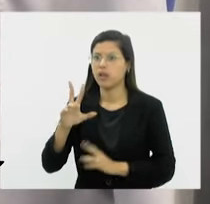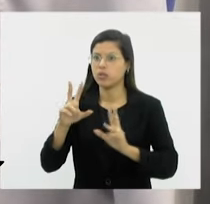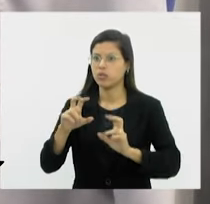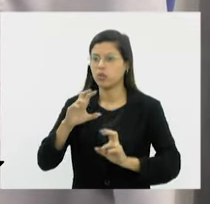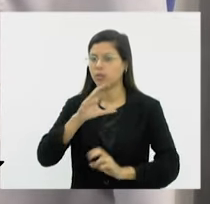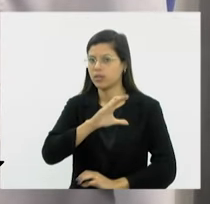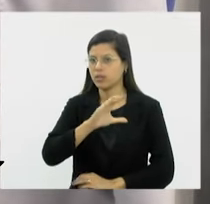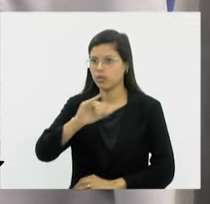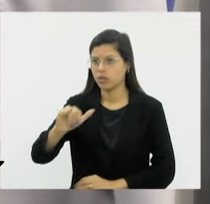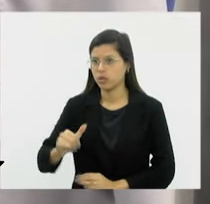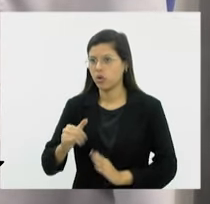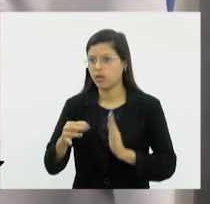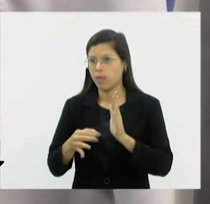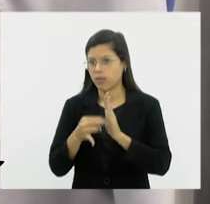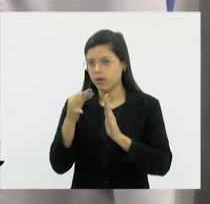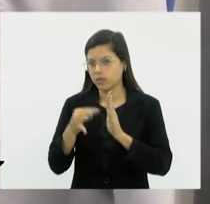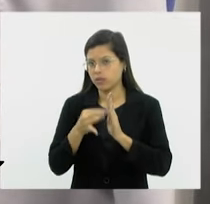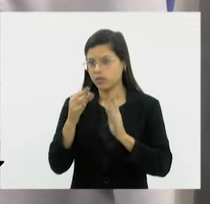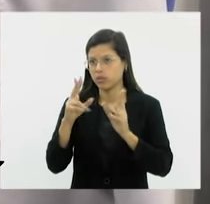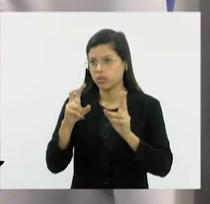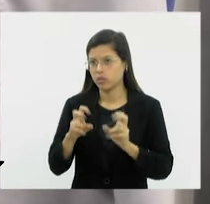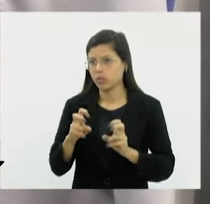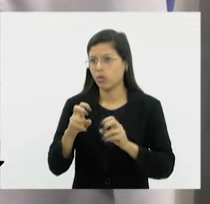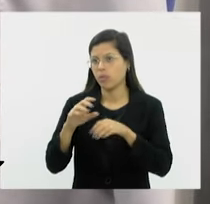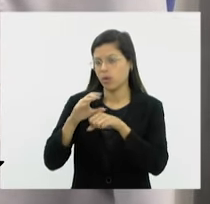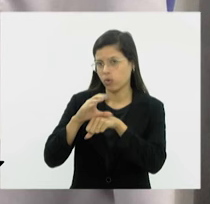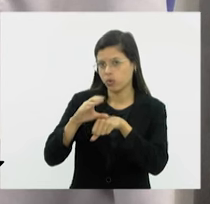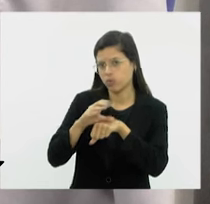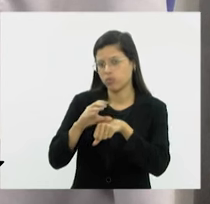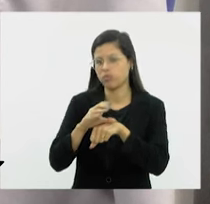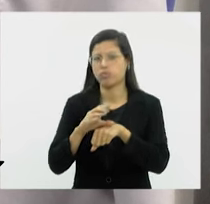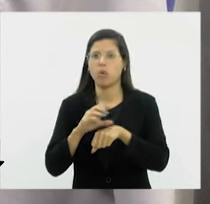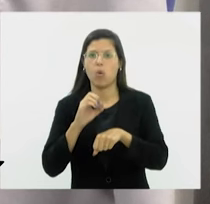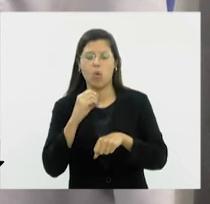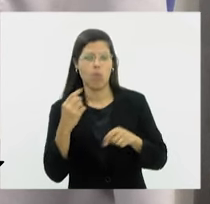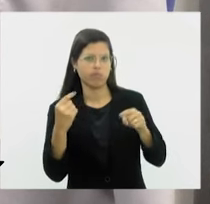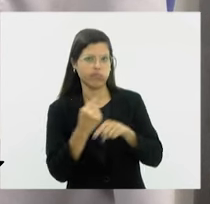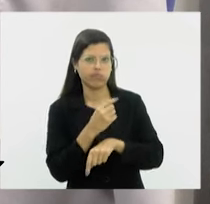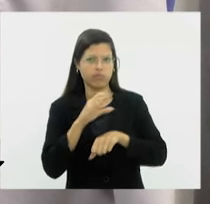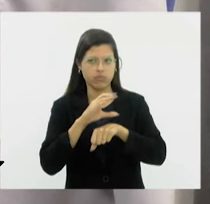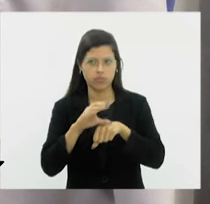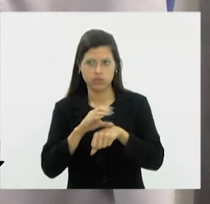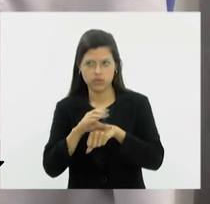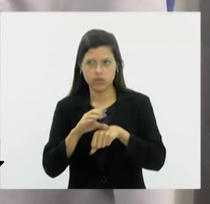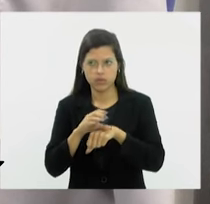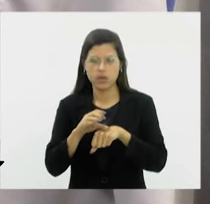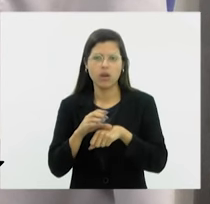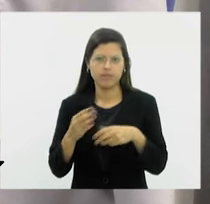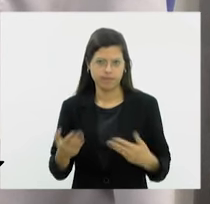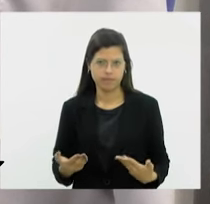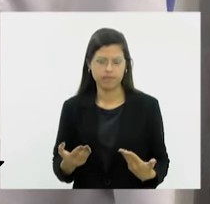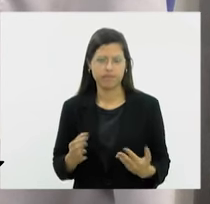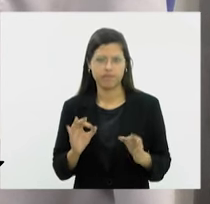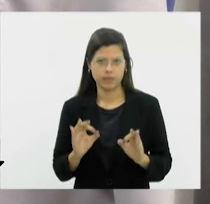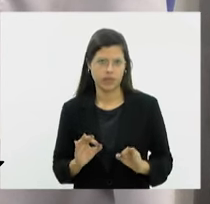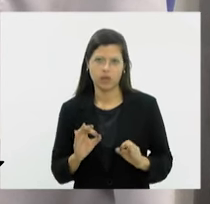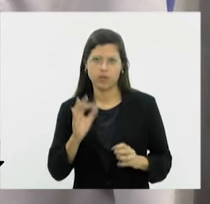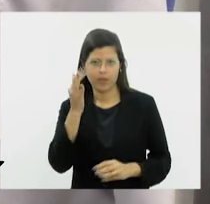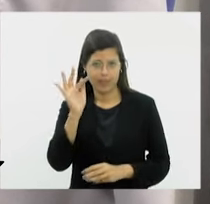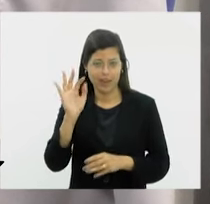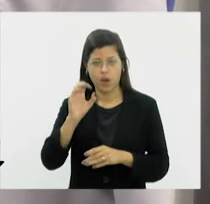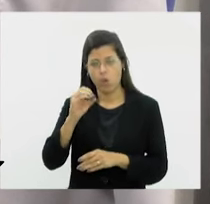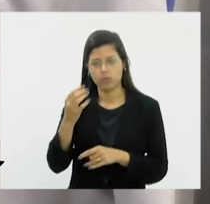a gente dá pareceres que versam sobre constitucionalidade ou inconstitucionalidade quando afronta a Constituição Federal ou a Constituição Estadual. A gente dá parecer